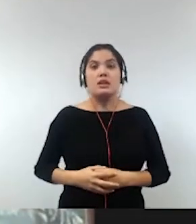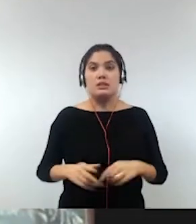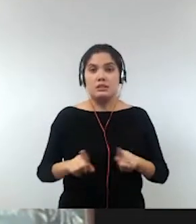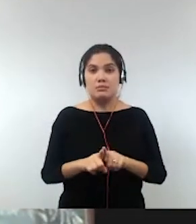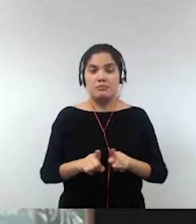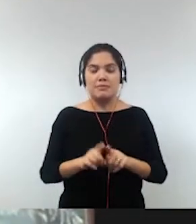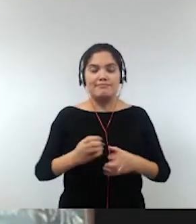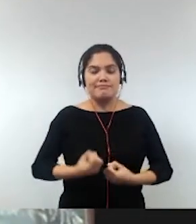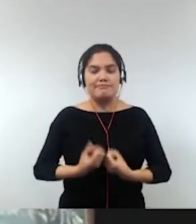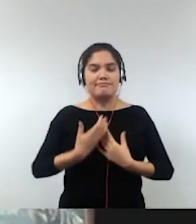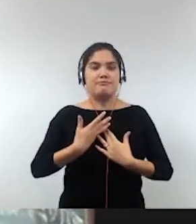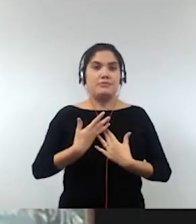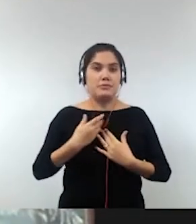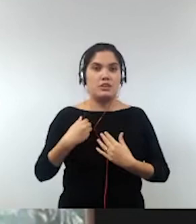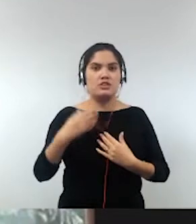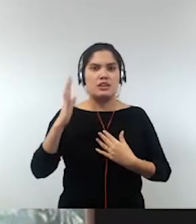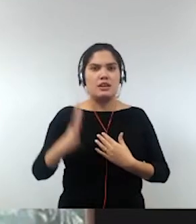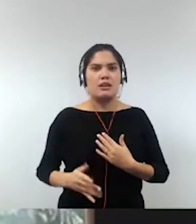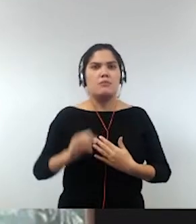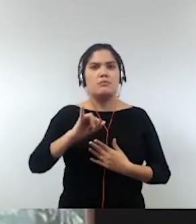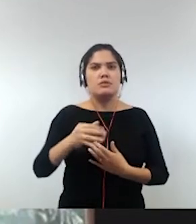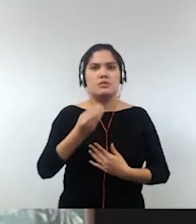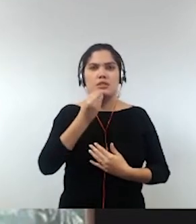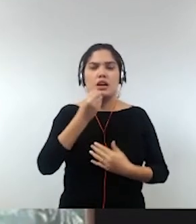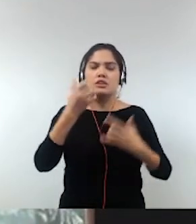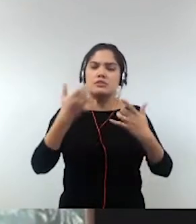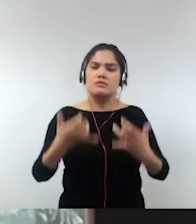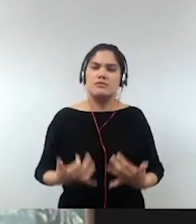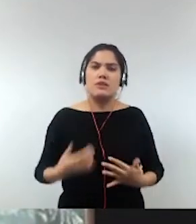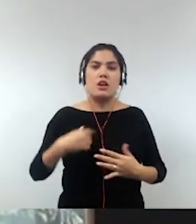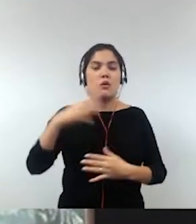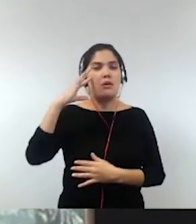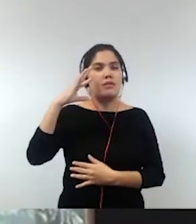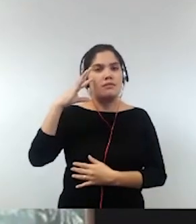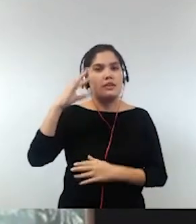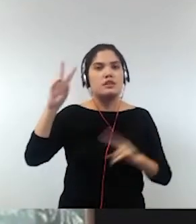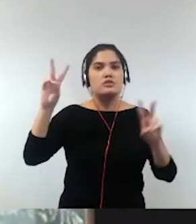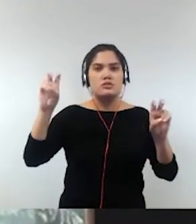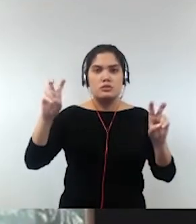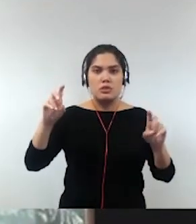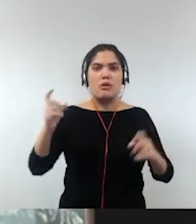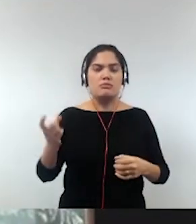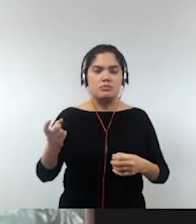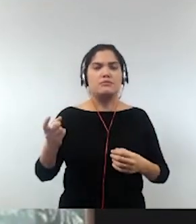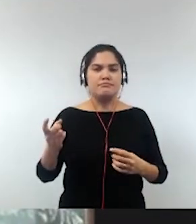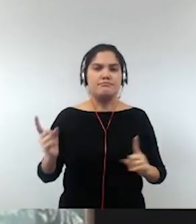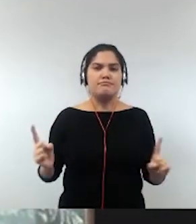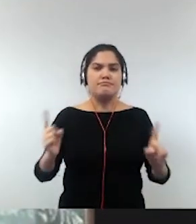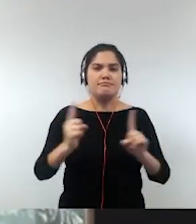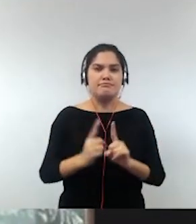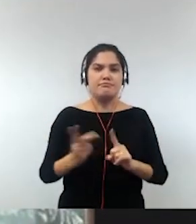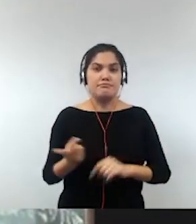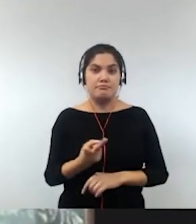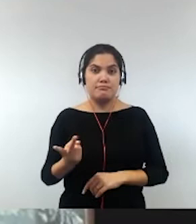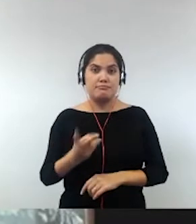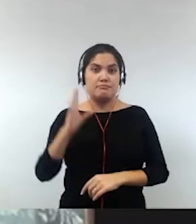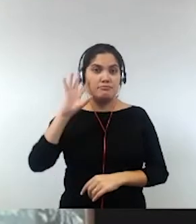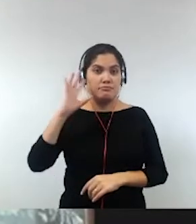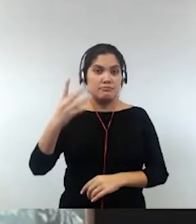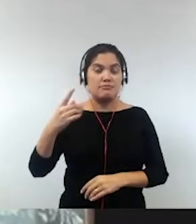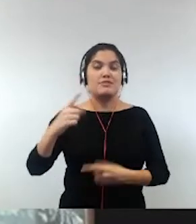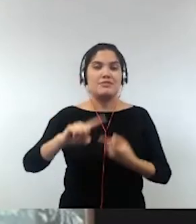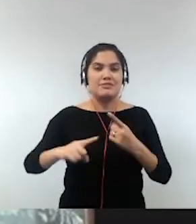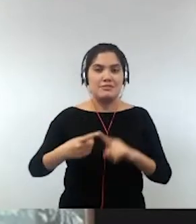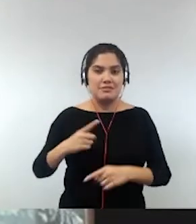Então, eu tive a oportunidade de falar já um pouquinho aqui na quarta-feira sobre mediação e recuperação judicial, e hoje eu tenho a honra de estar